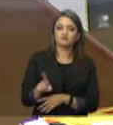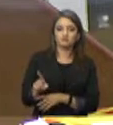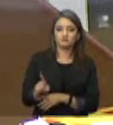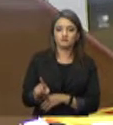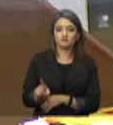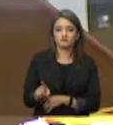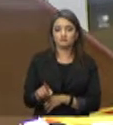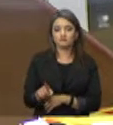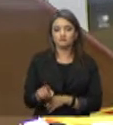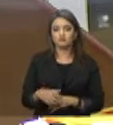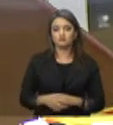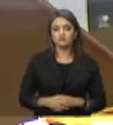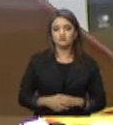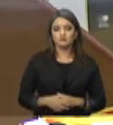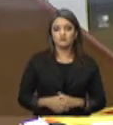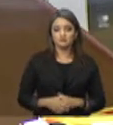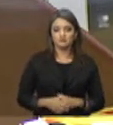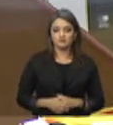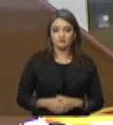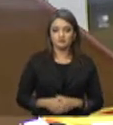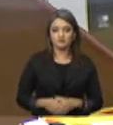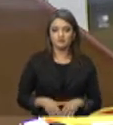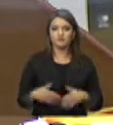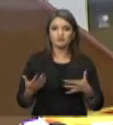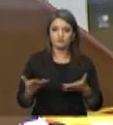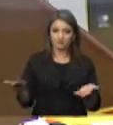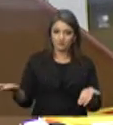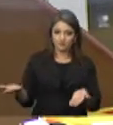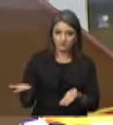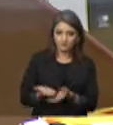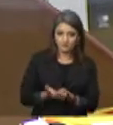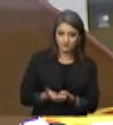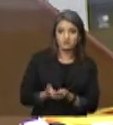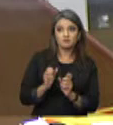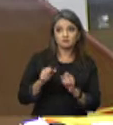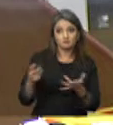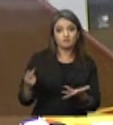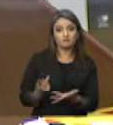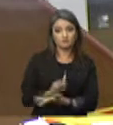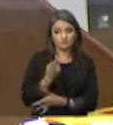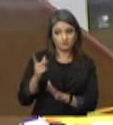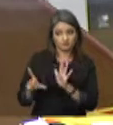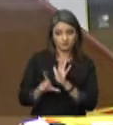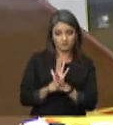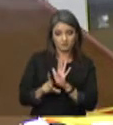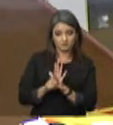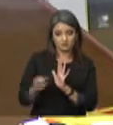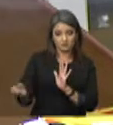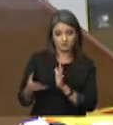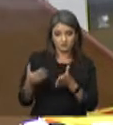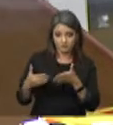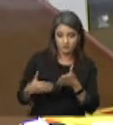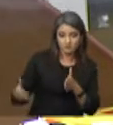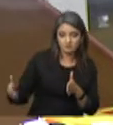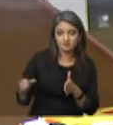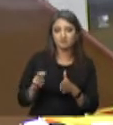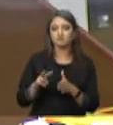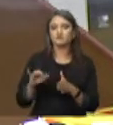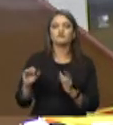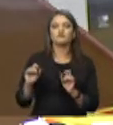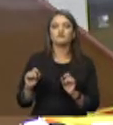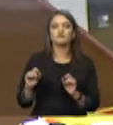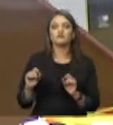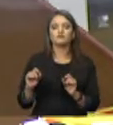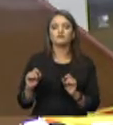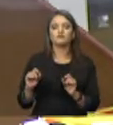possíveis prescrições de ações de improbidade que podem decorrer da nova lei ficarão restritas às